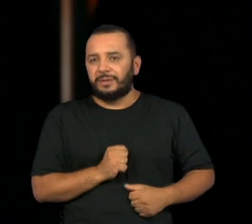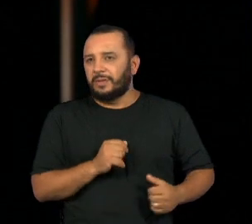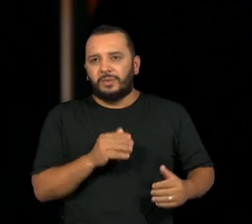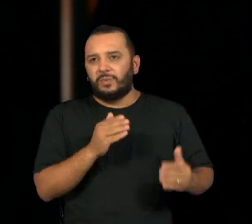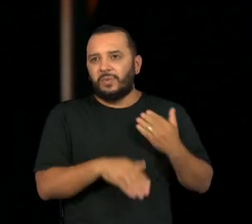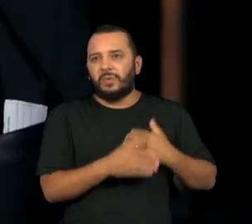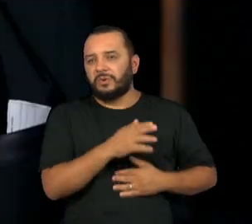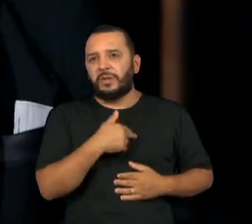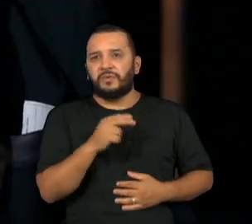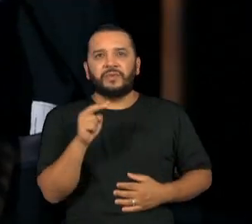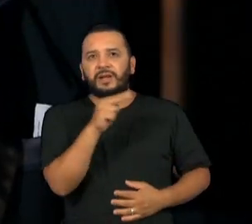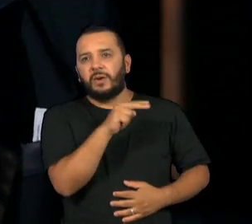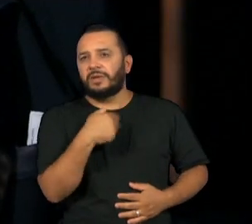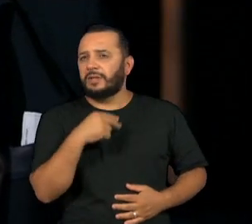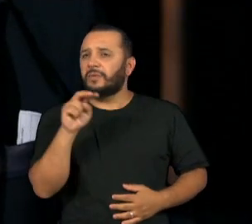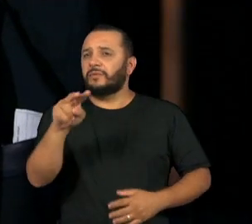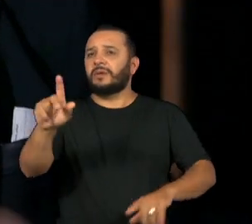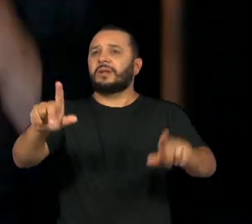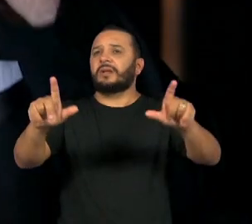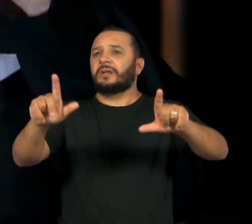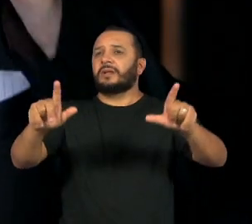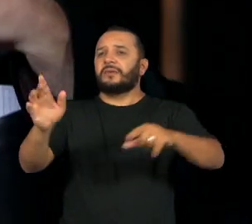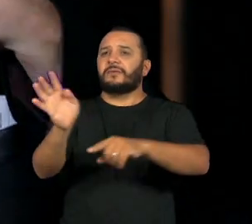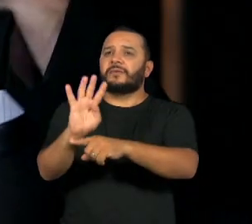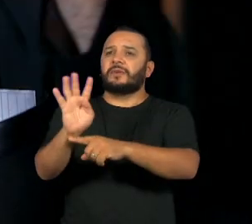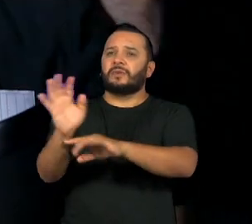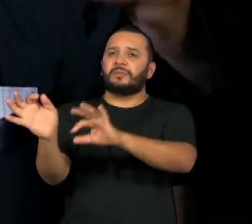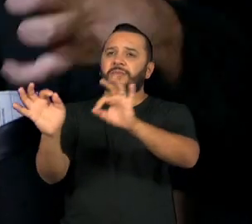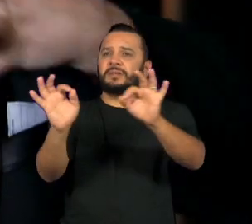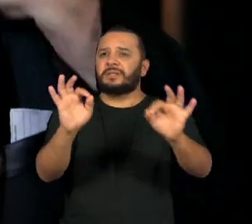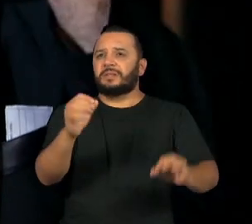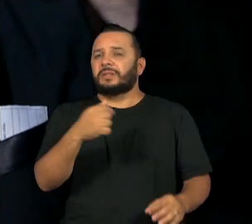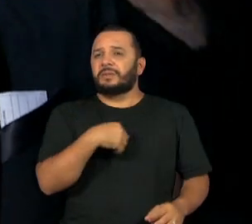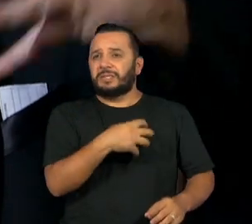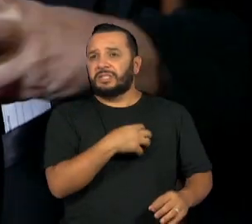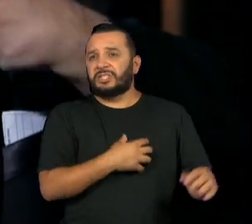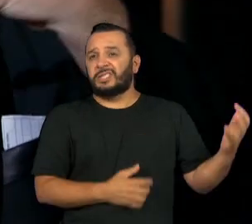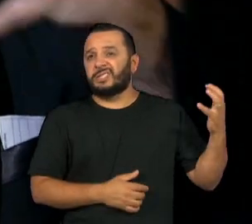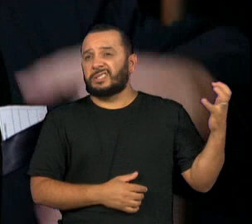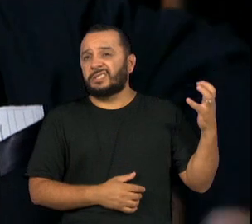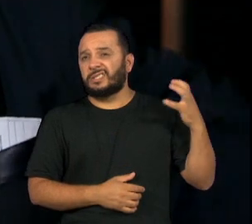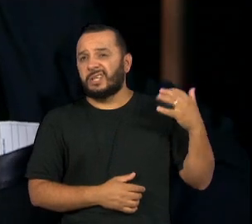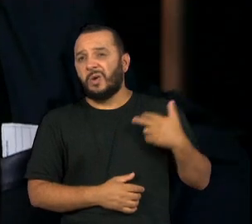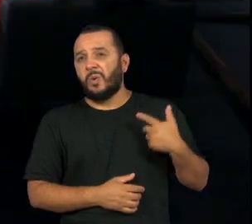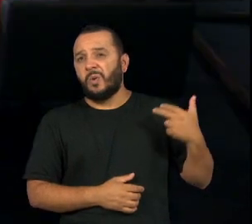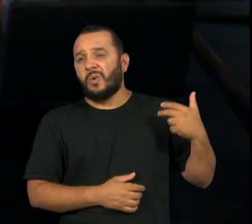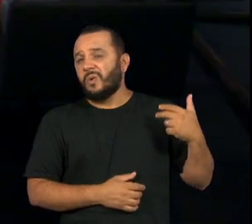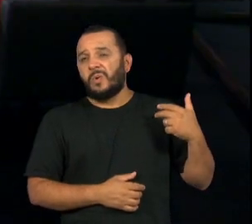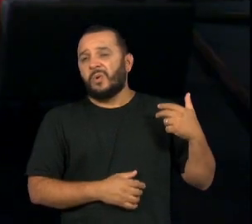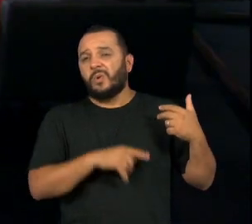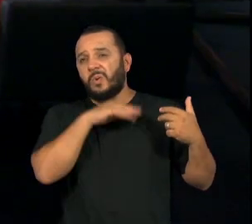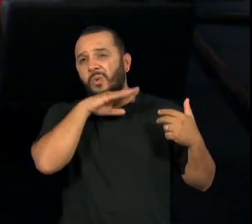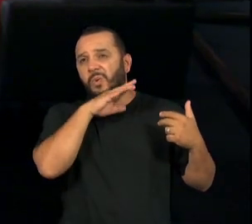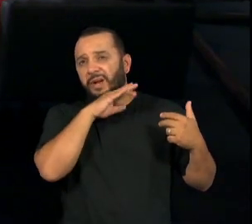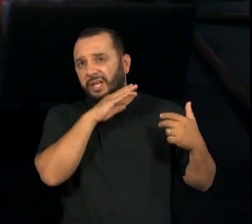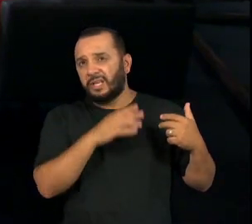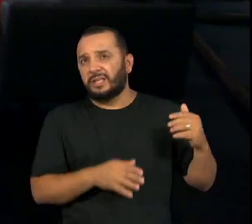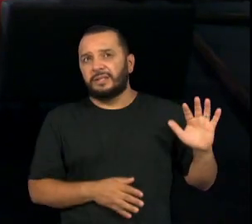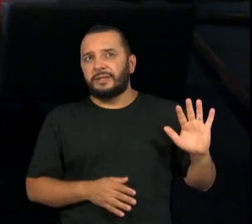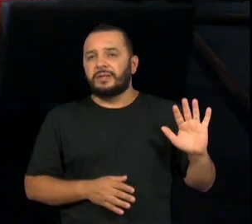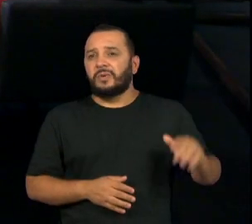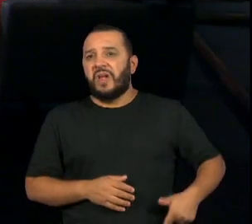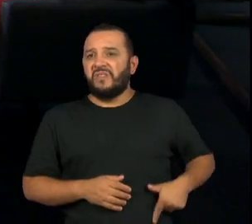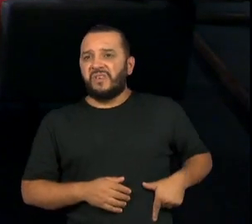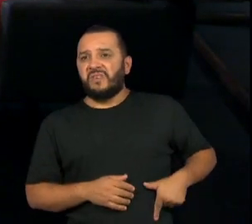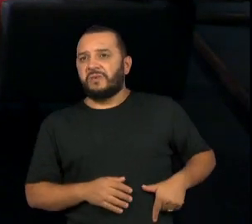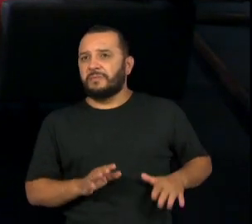vou ficar olhando para ele, eu vou ficar olhando para o filme, entendeu? Eu até posso sentir aquela energia dele negativa, com o revólver na cintura aqui e tal, mas eu